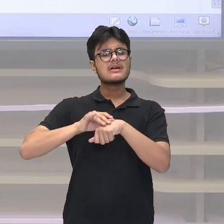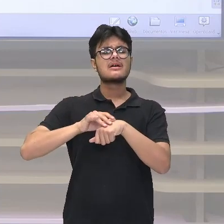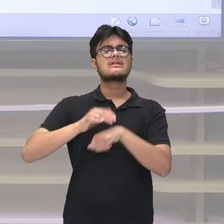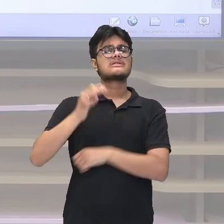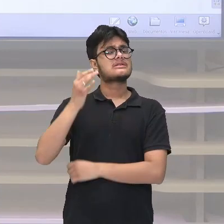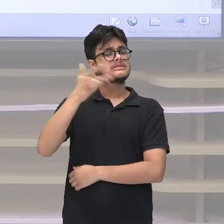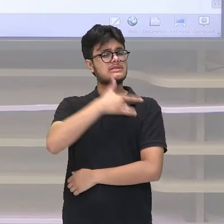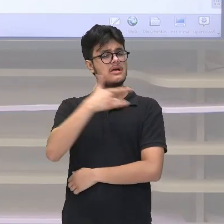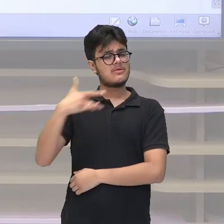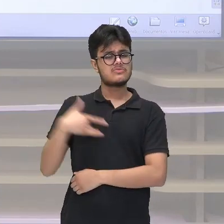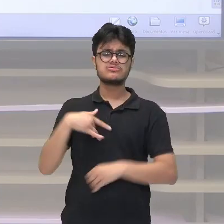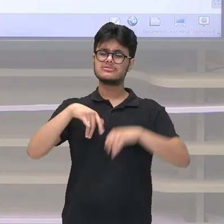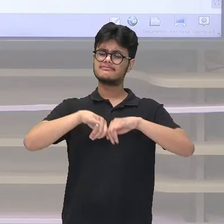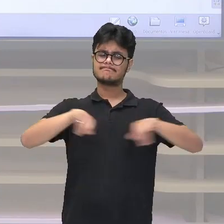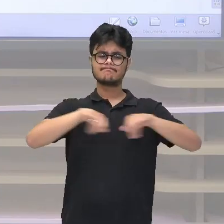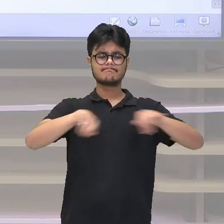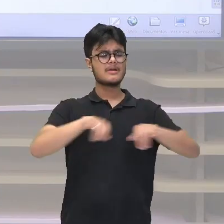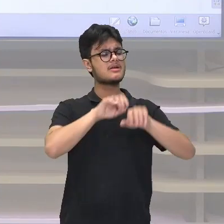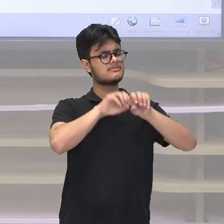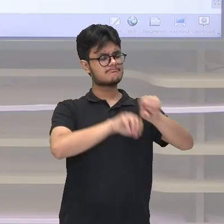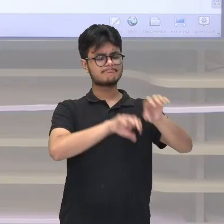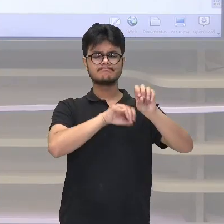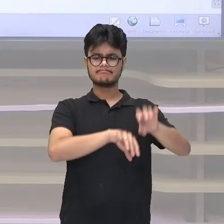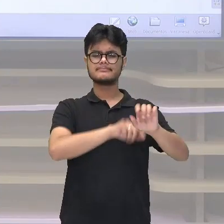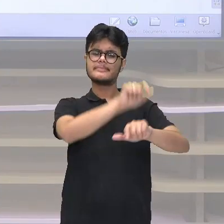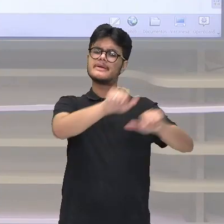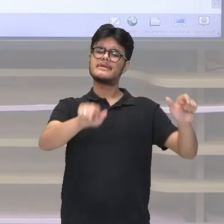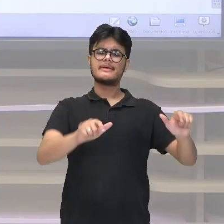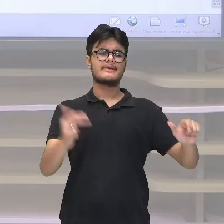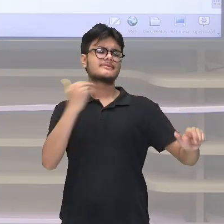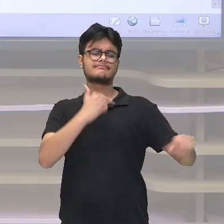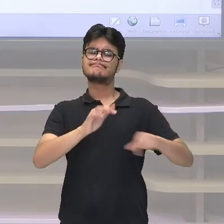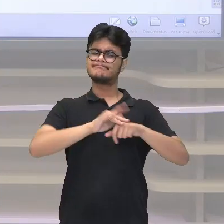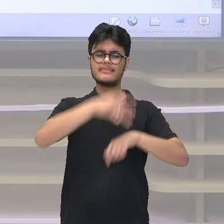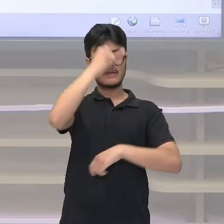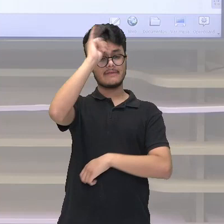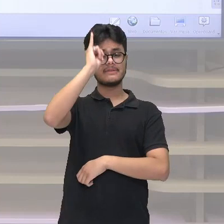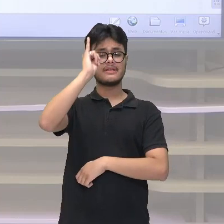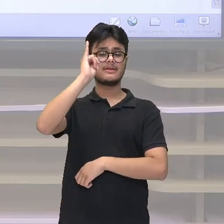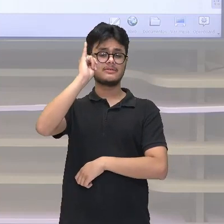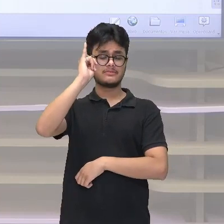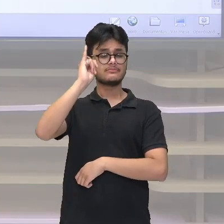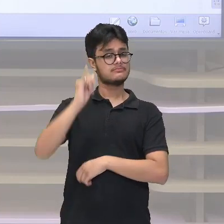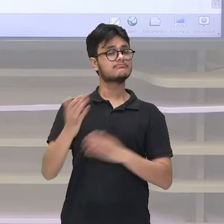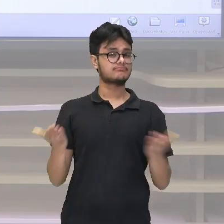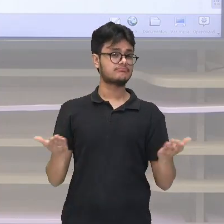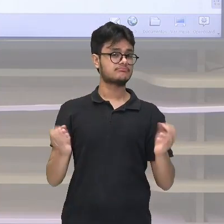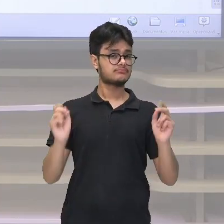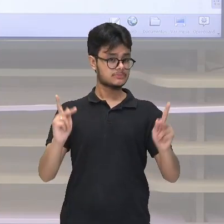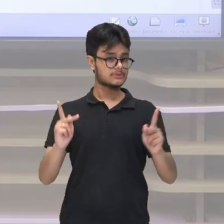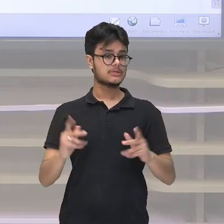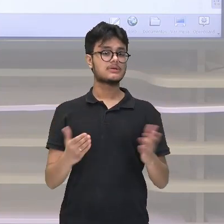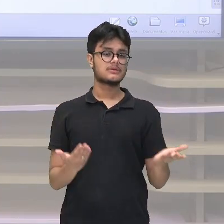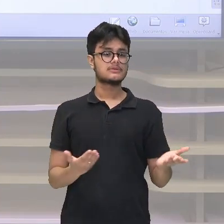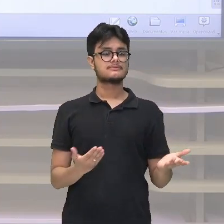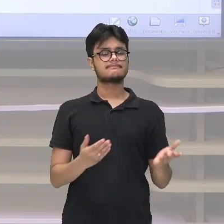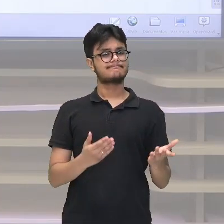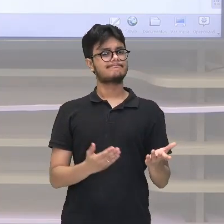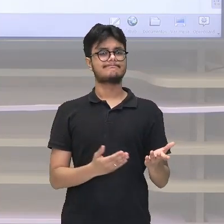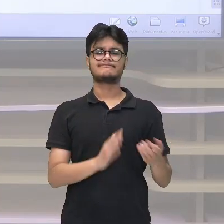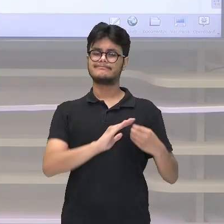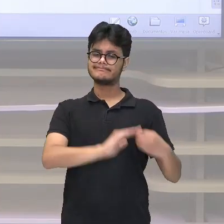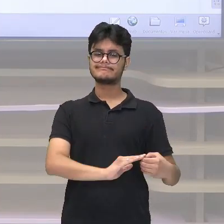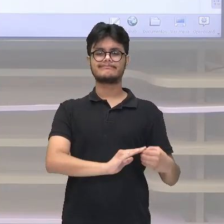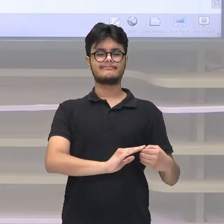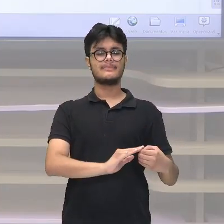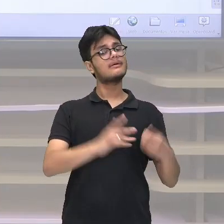conscientização, levar conhecimento para que as pessoas não adquiram doenças e, dessa maneira, essas pessoas